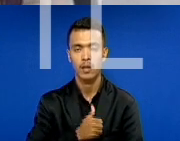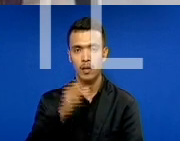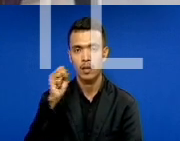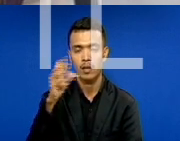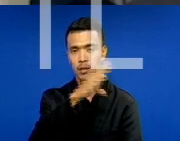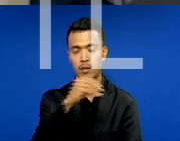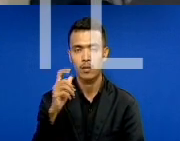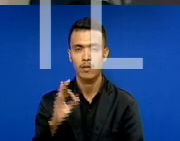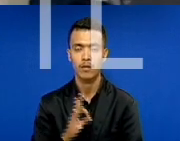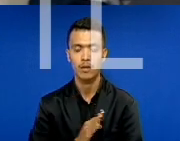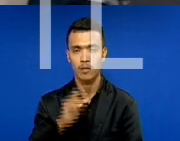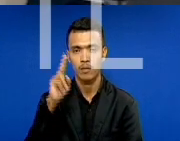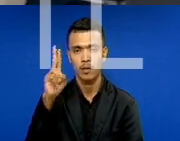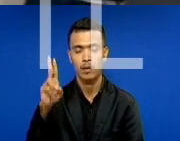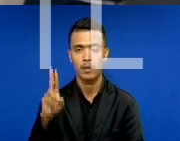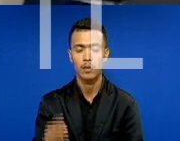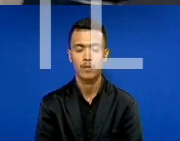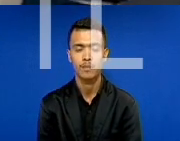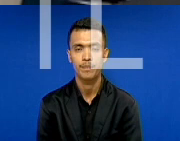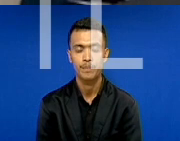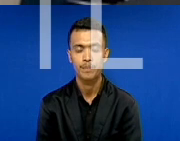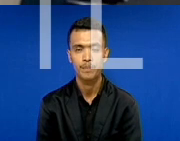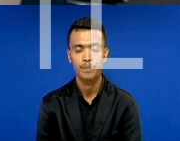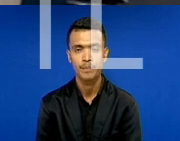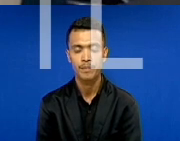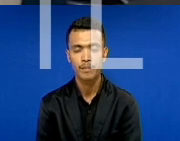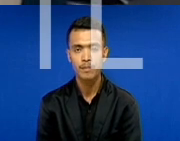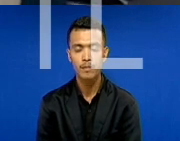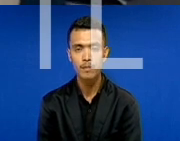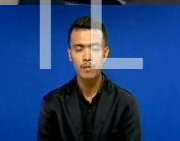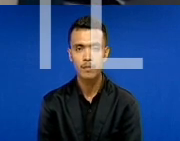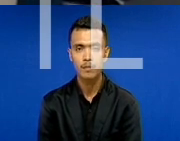fatu berlihu. Husi Manufahi, Reni Silva, RTTL.